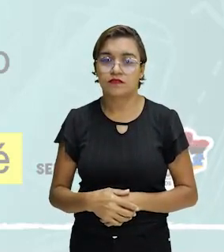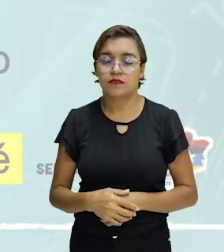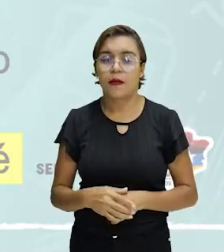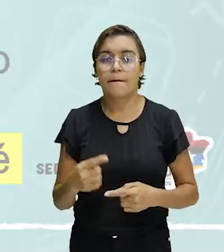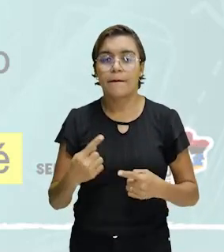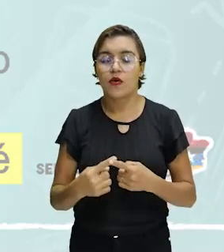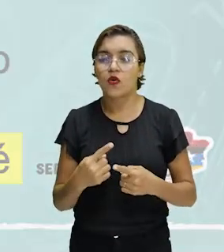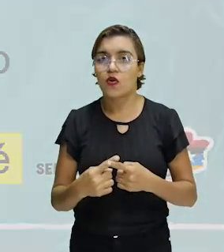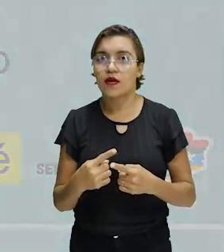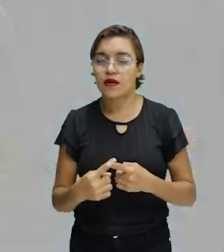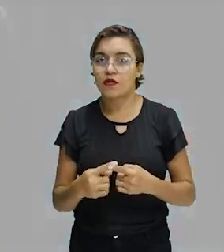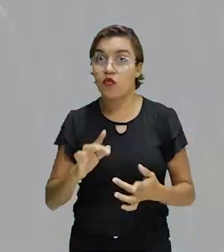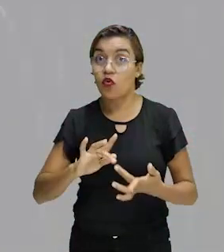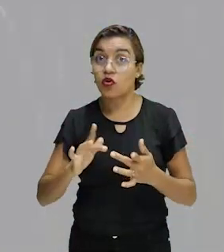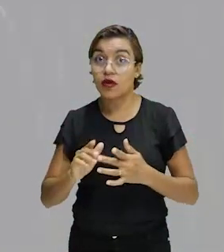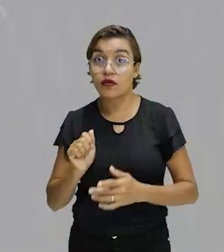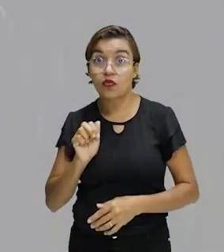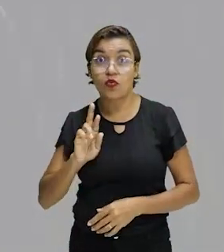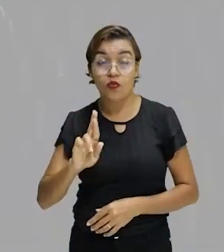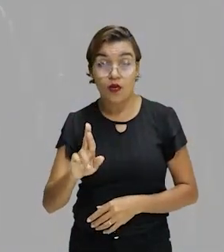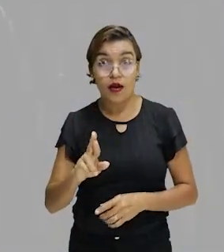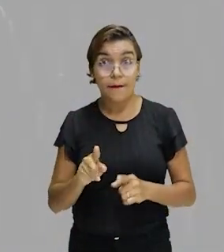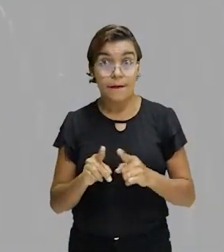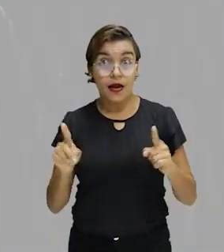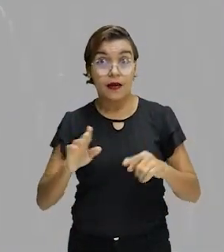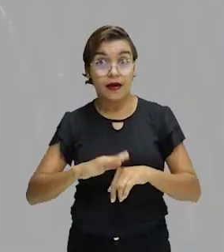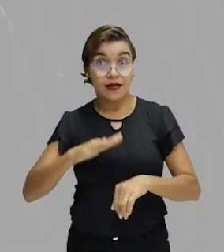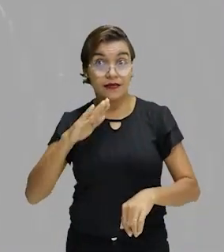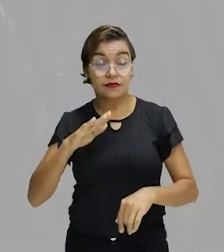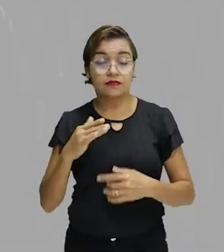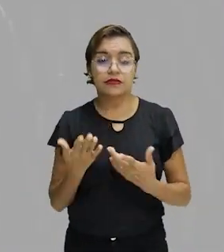maior. Na fogueira 1,